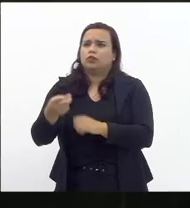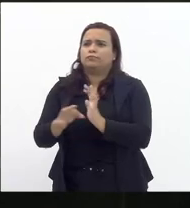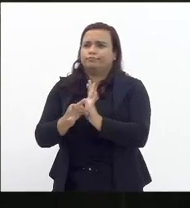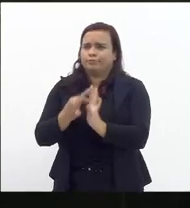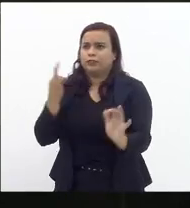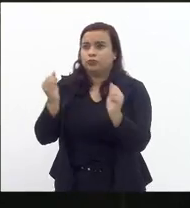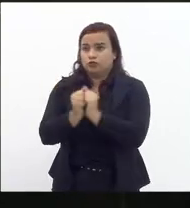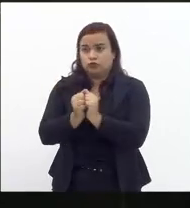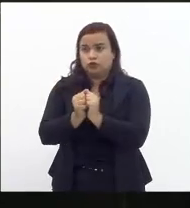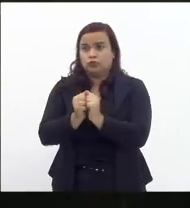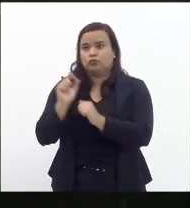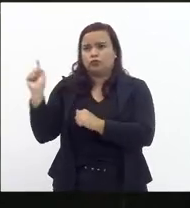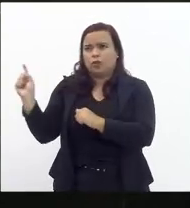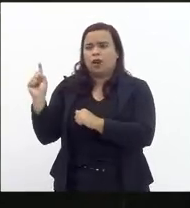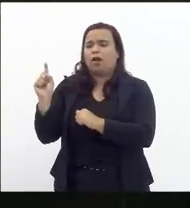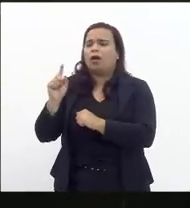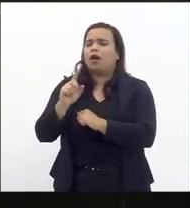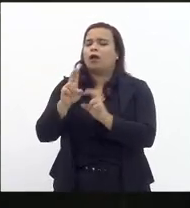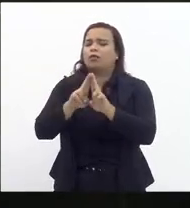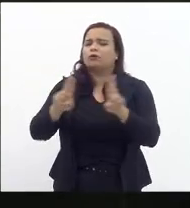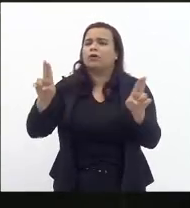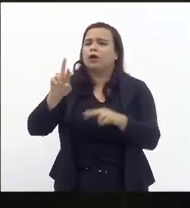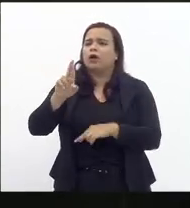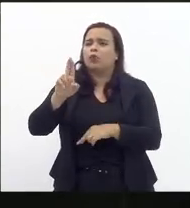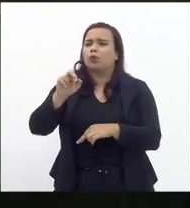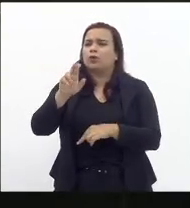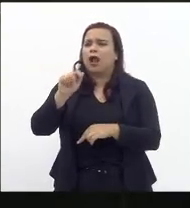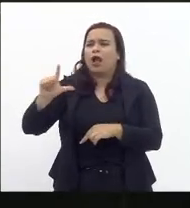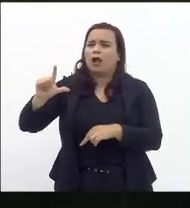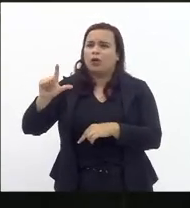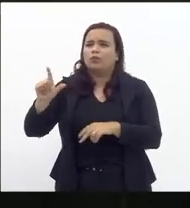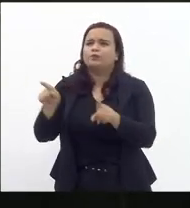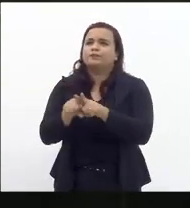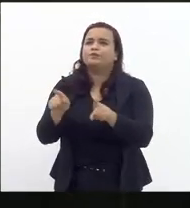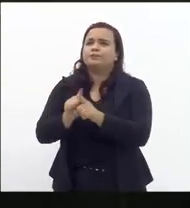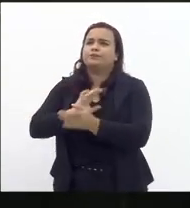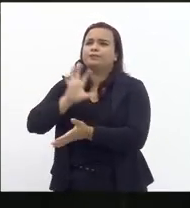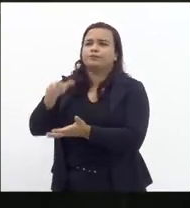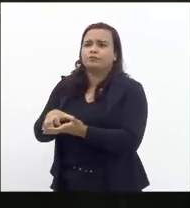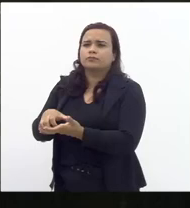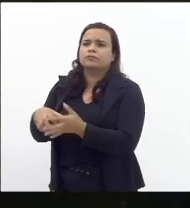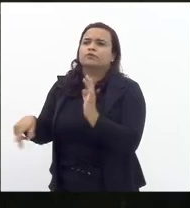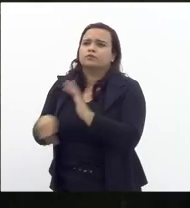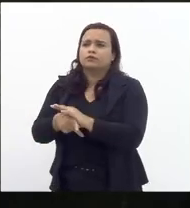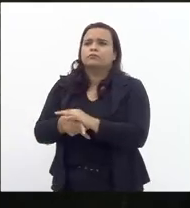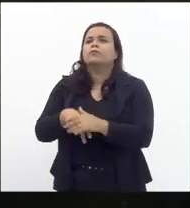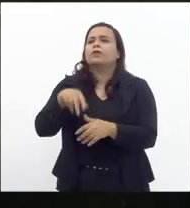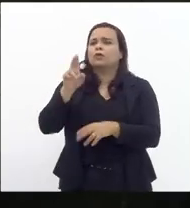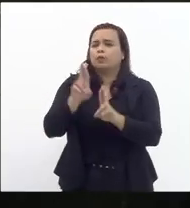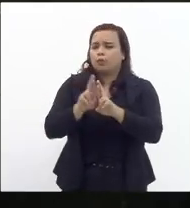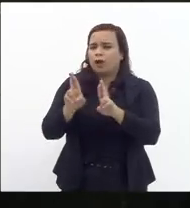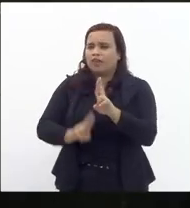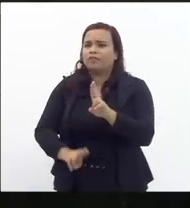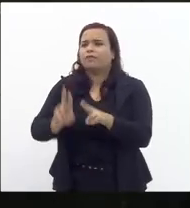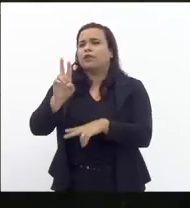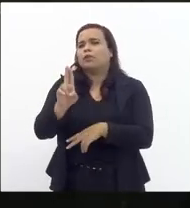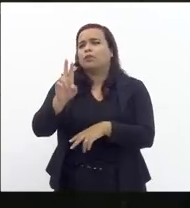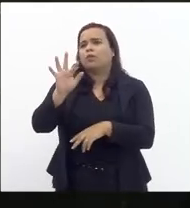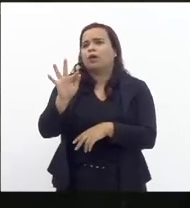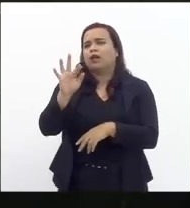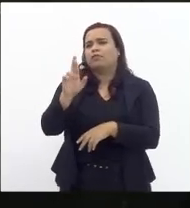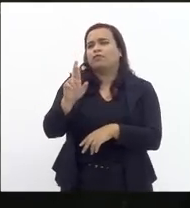Federal Rural, Departamento de Economia, e à Universidade Federal do Rio de Janeiro, também